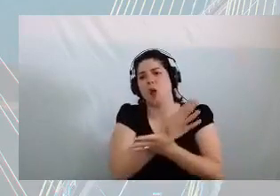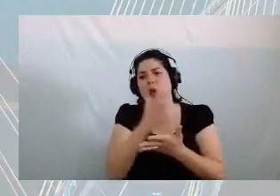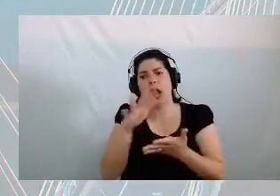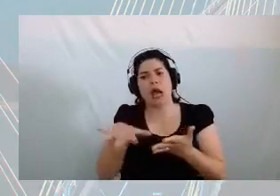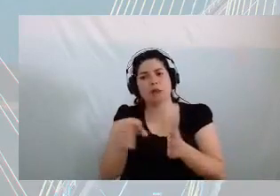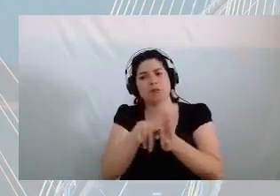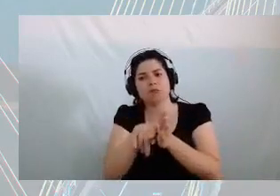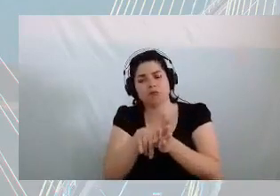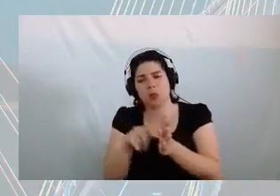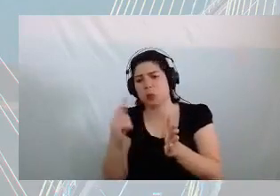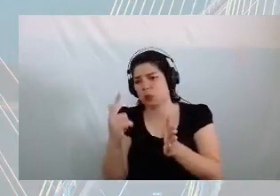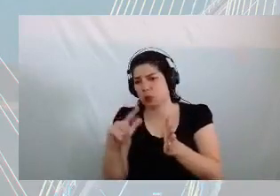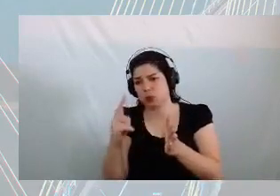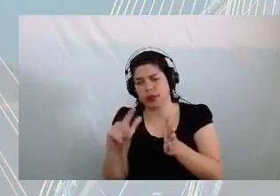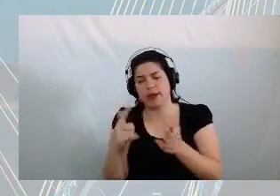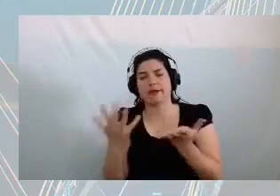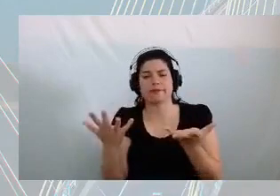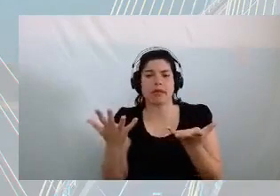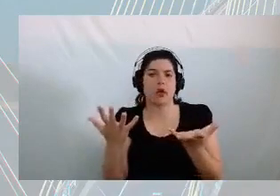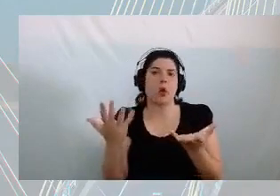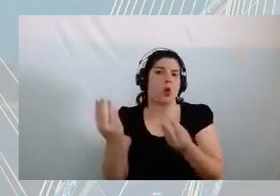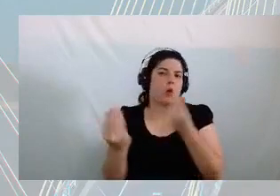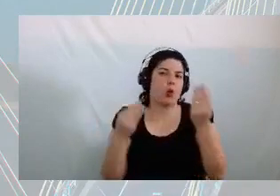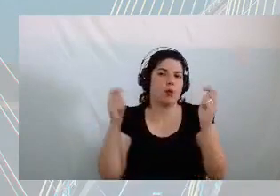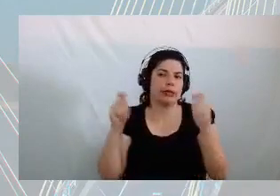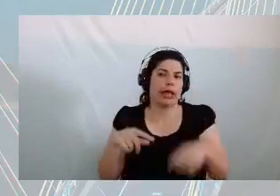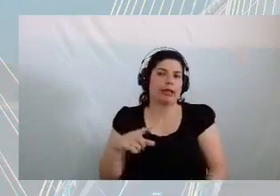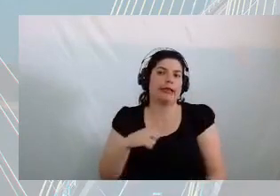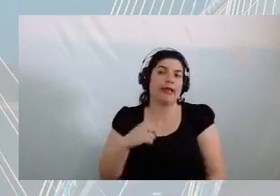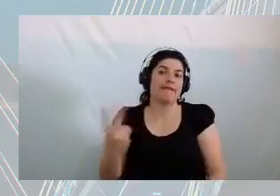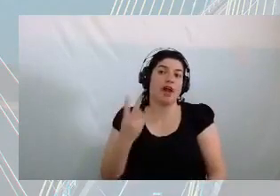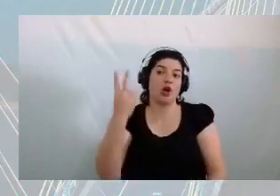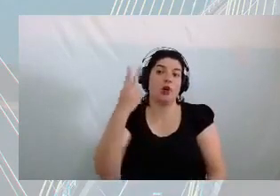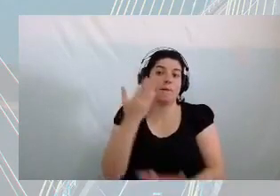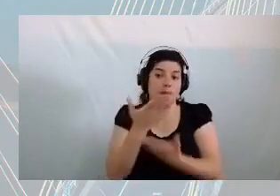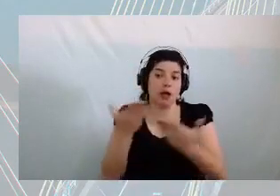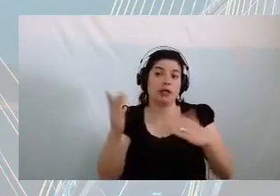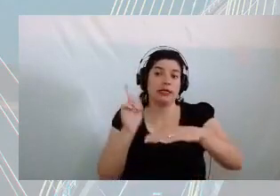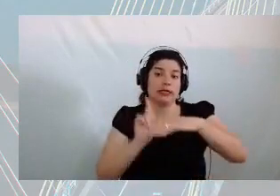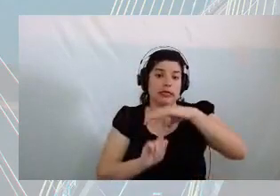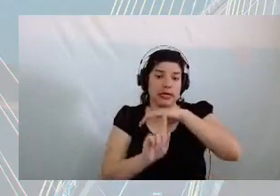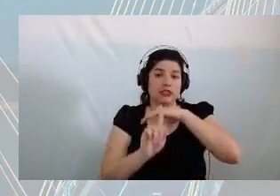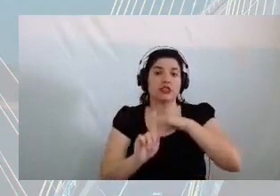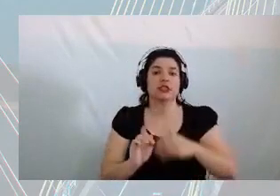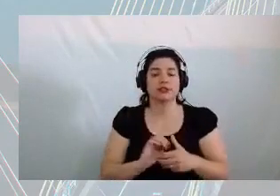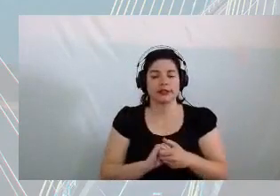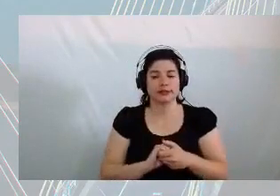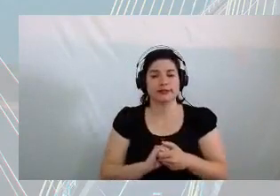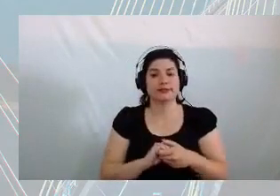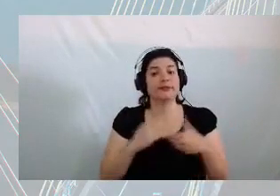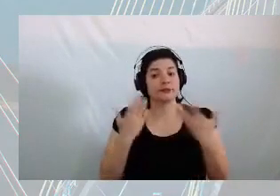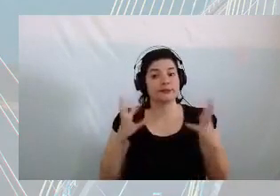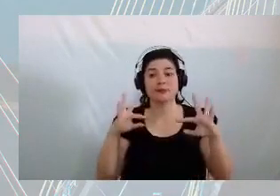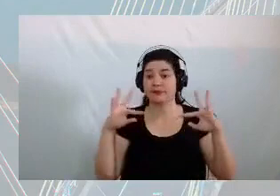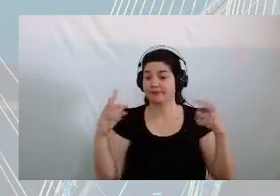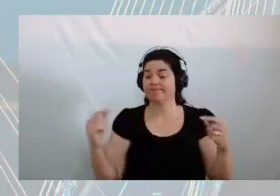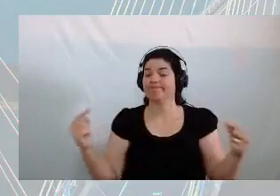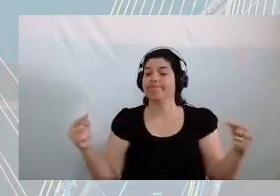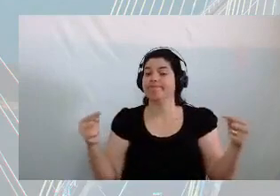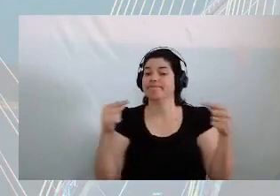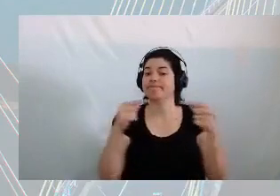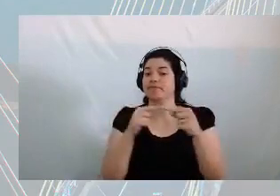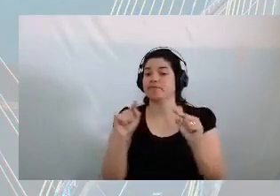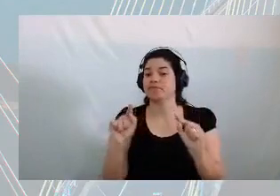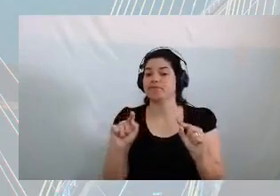explorados, uma melhor forma de trazer ali valor para os seus clientes. Bom, e com isso tudo a gente também consegue buscar mais a